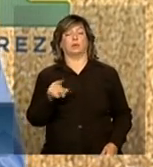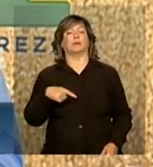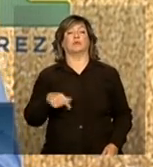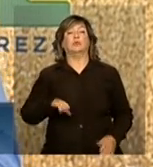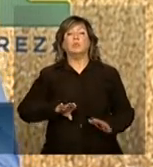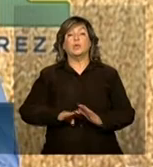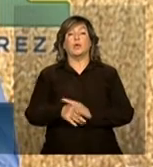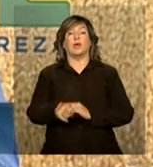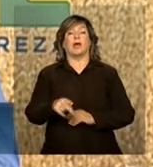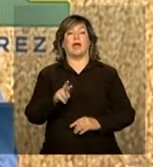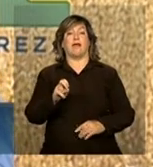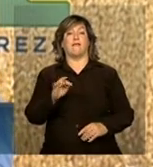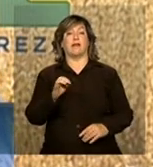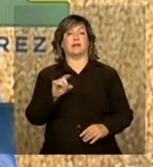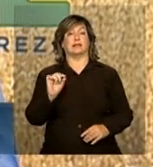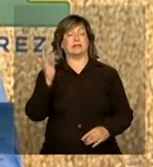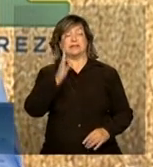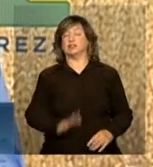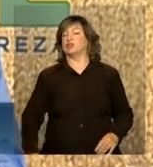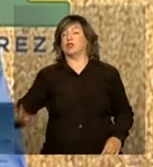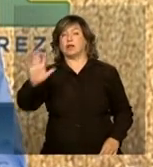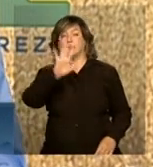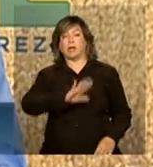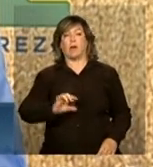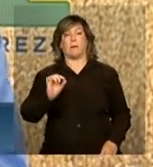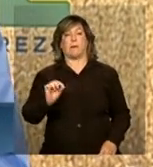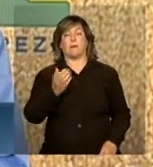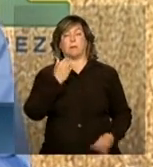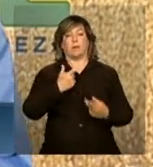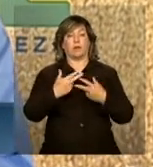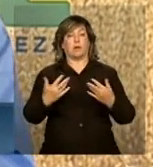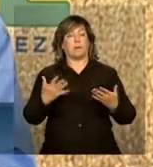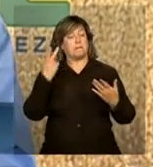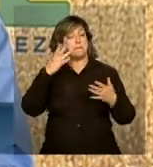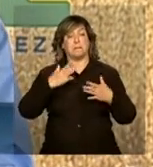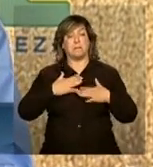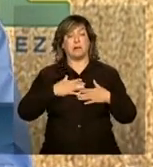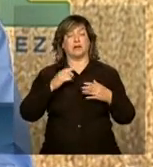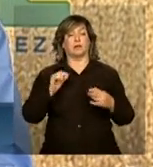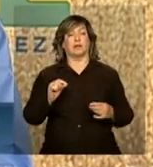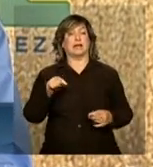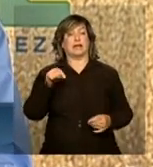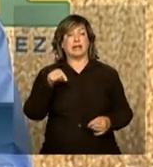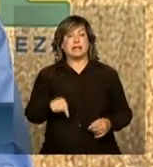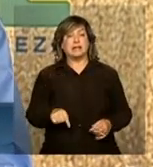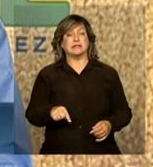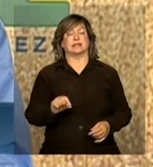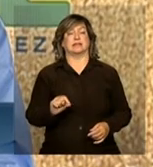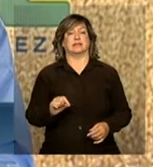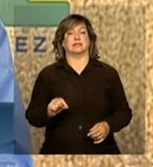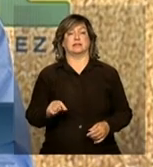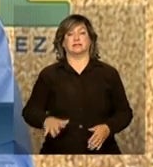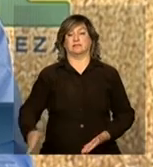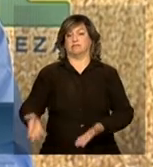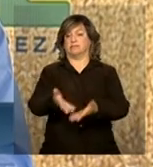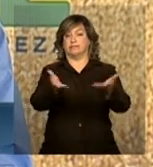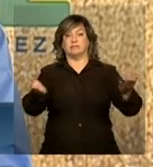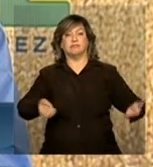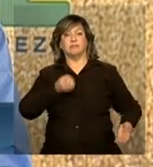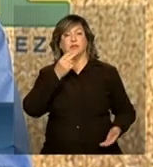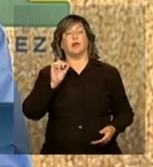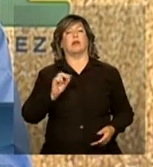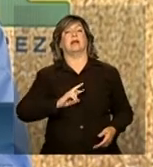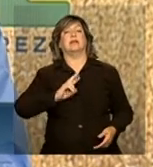essa referência mundial na produção de alimentos, para mim, senhoras e senhores, esse cenário positivo é resposta